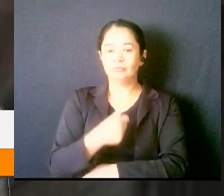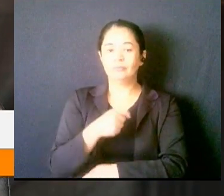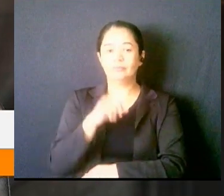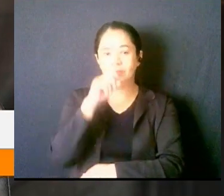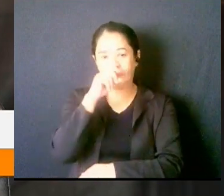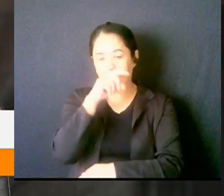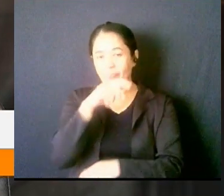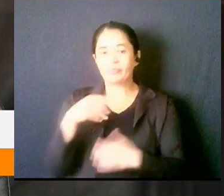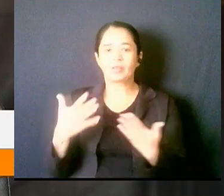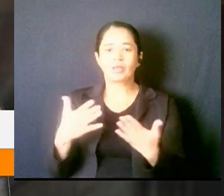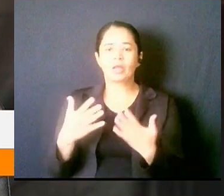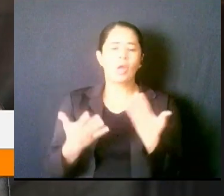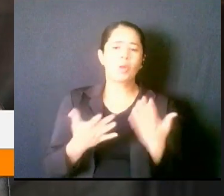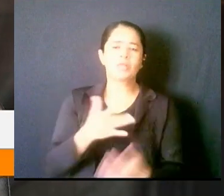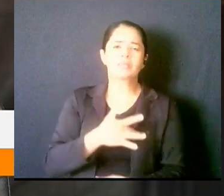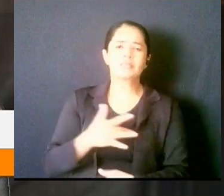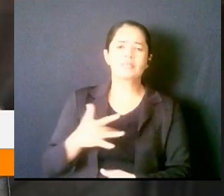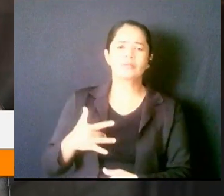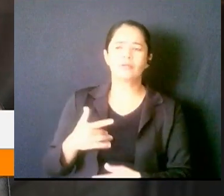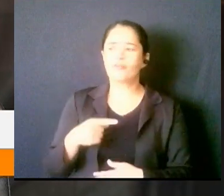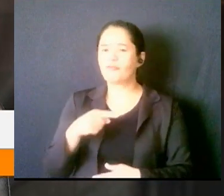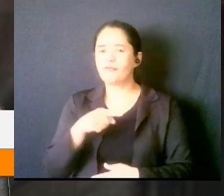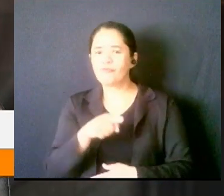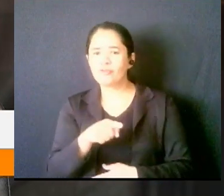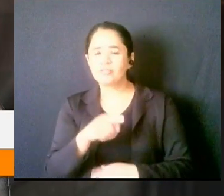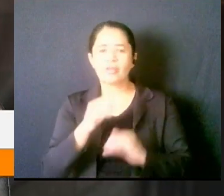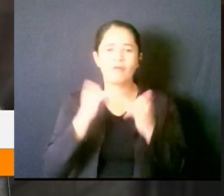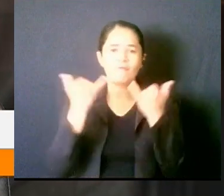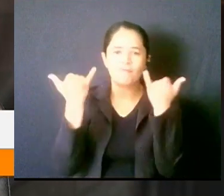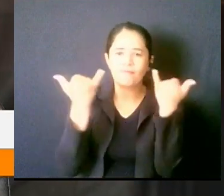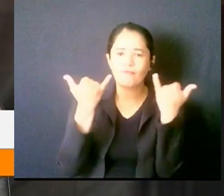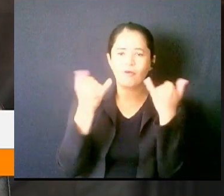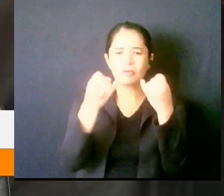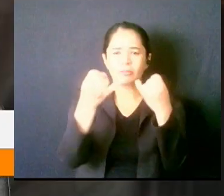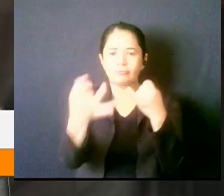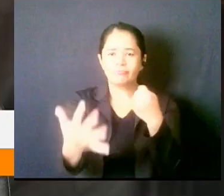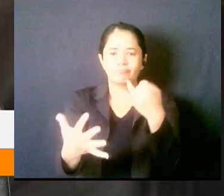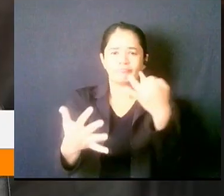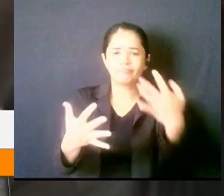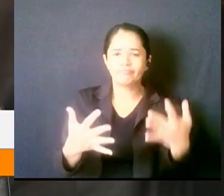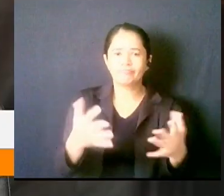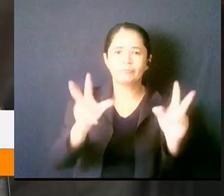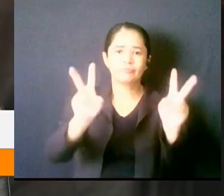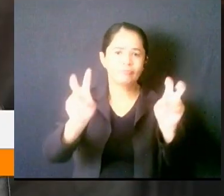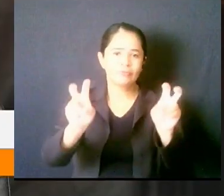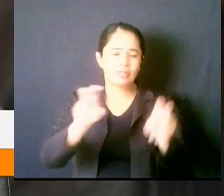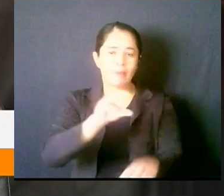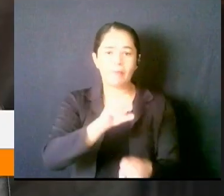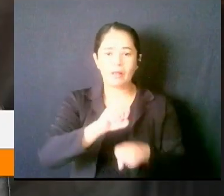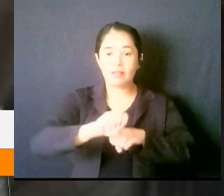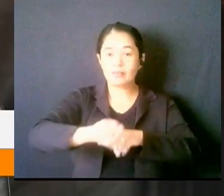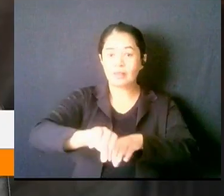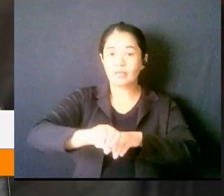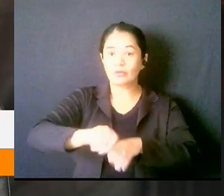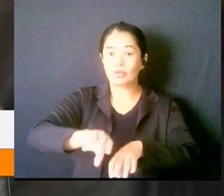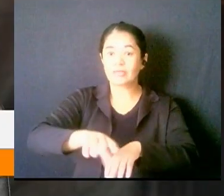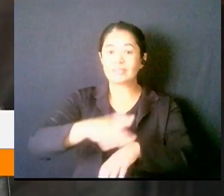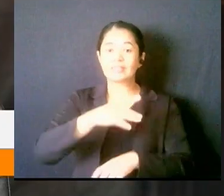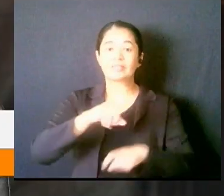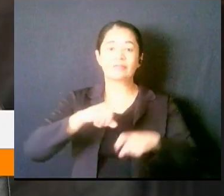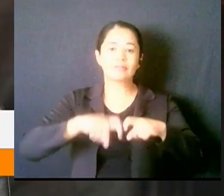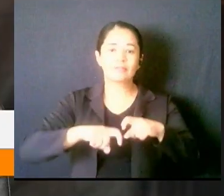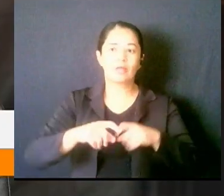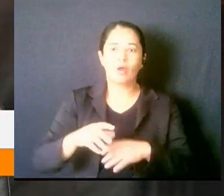saudável você levar a informação sobre a questão da educação sexual. E na escola, como devemos